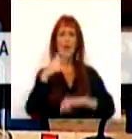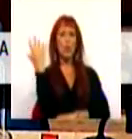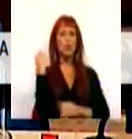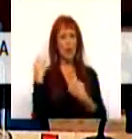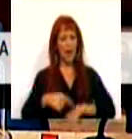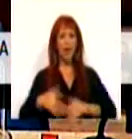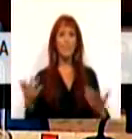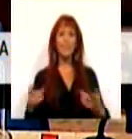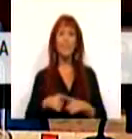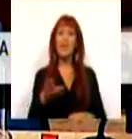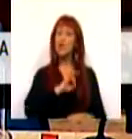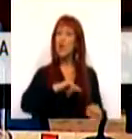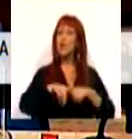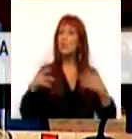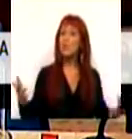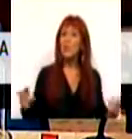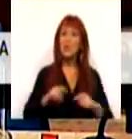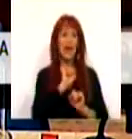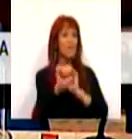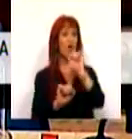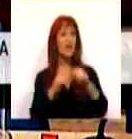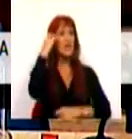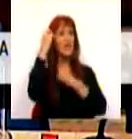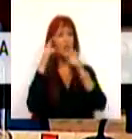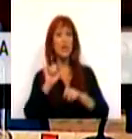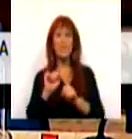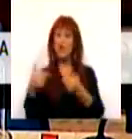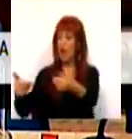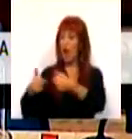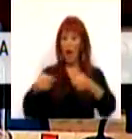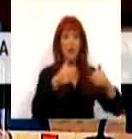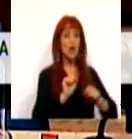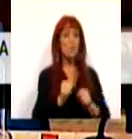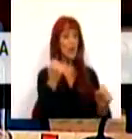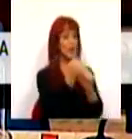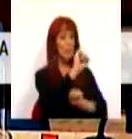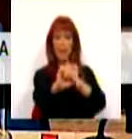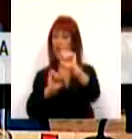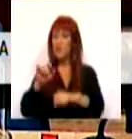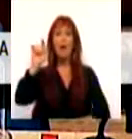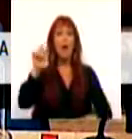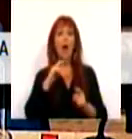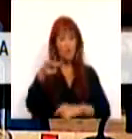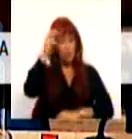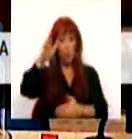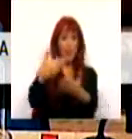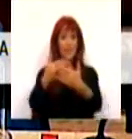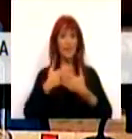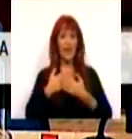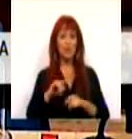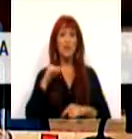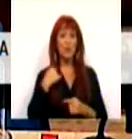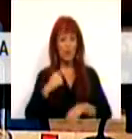cultura. Senhores deputados, as vossas reflexões, os vossos contributos, o vosso trabalho só podem encorajar-nos para